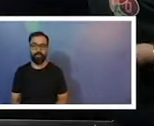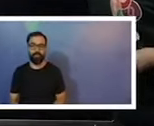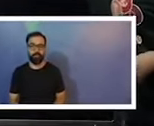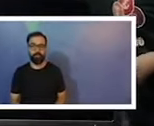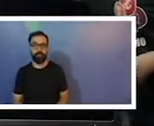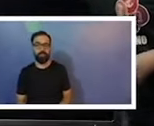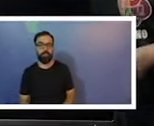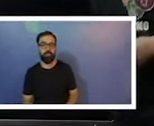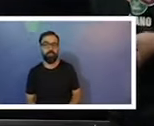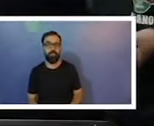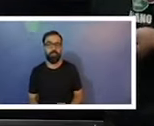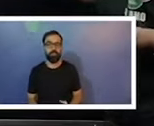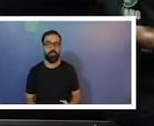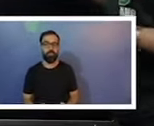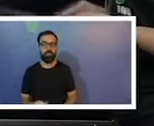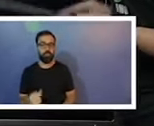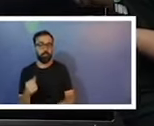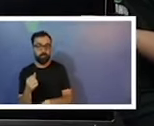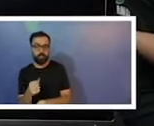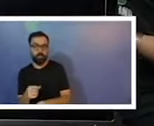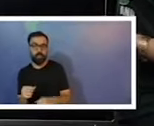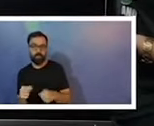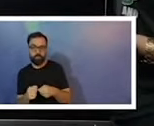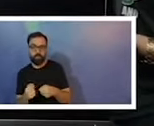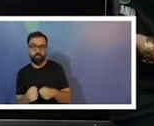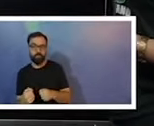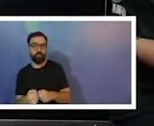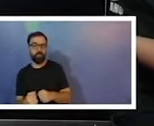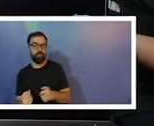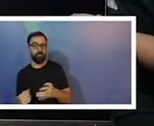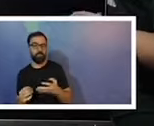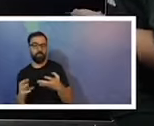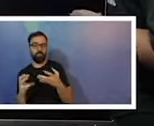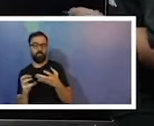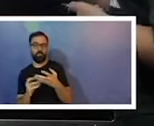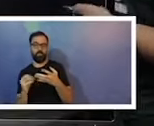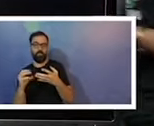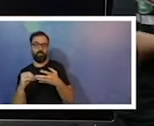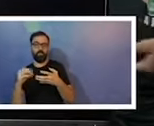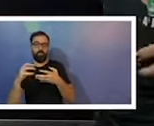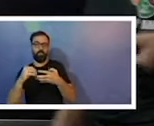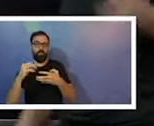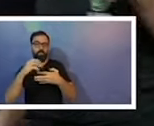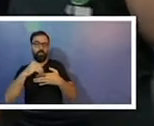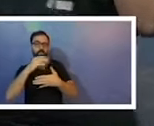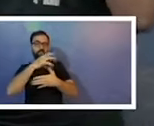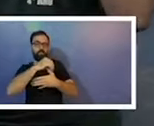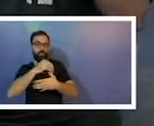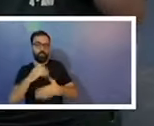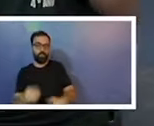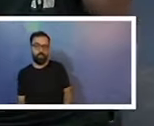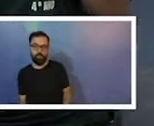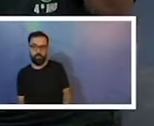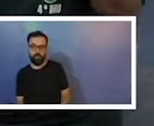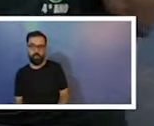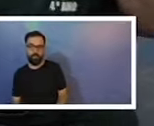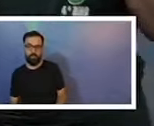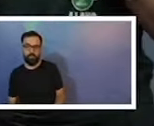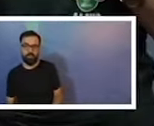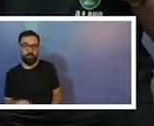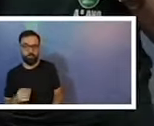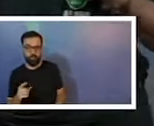Vamos fazer a... Elabore a cadeia alimentar formada pelos seres vivos retratados na ilustração. Agora, vocês